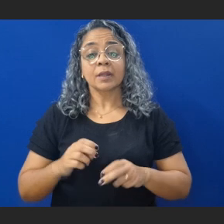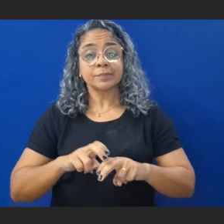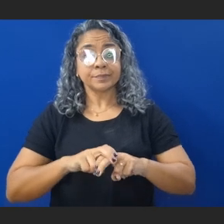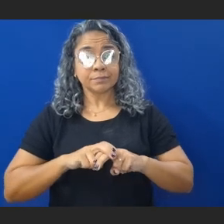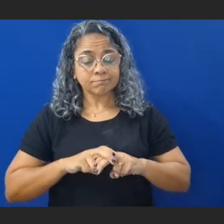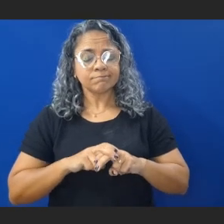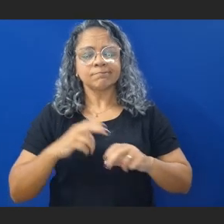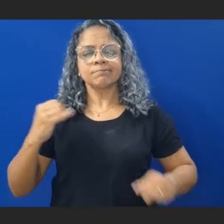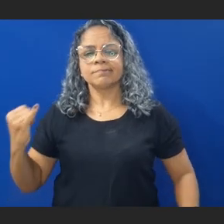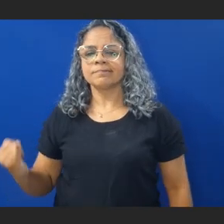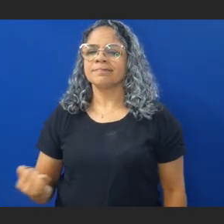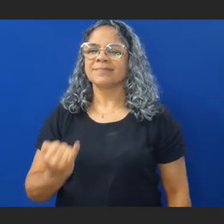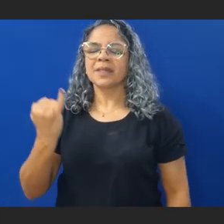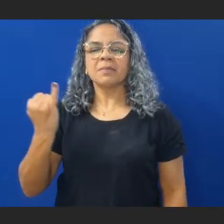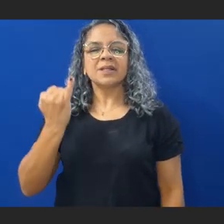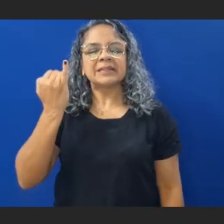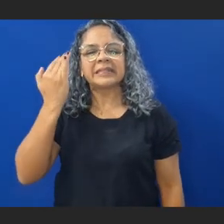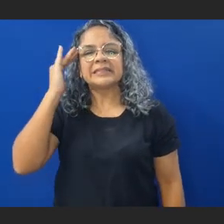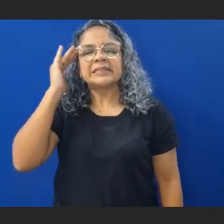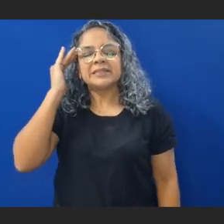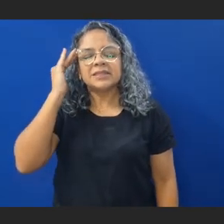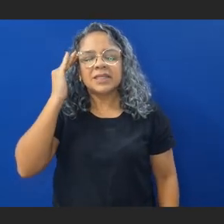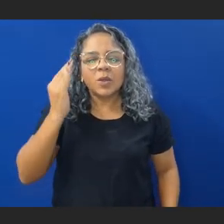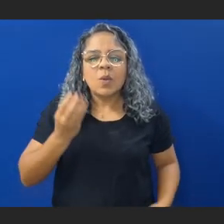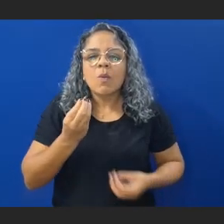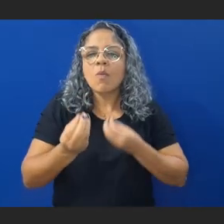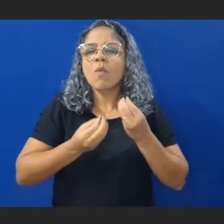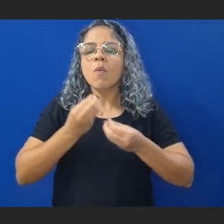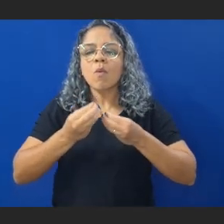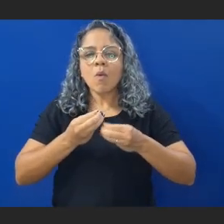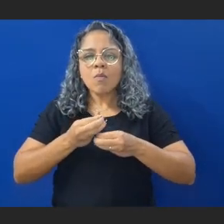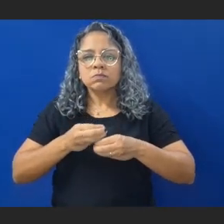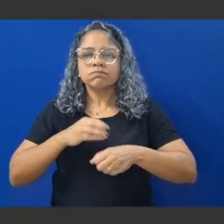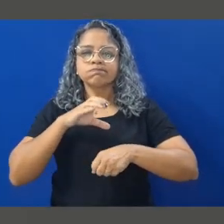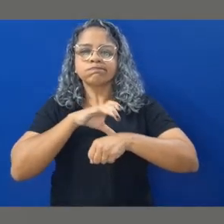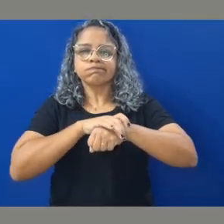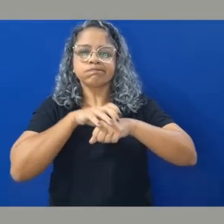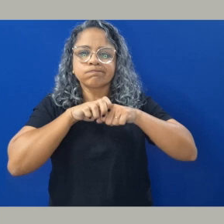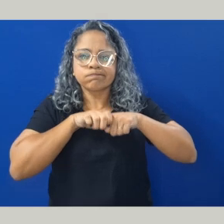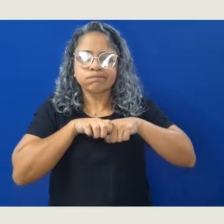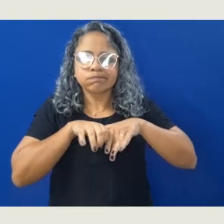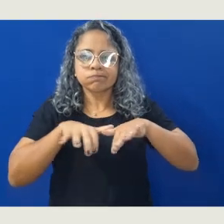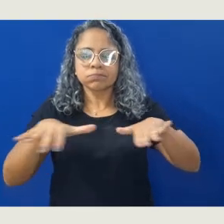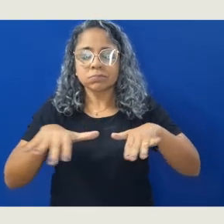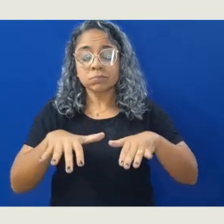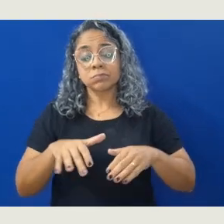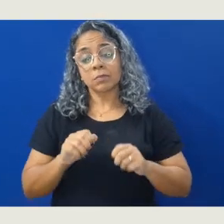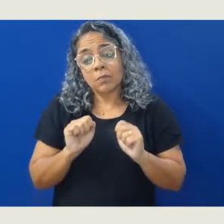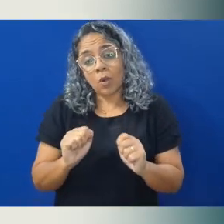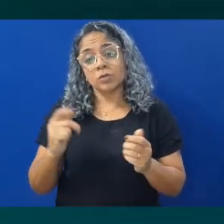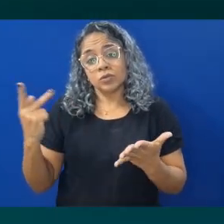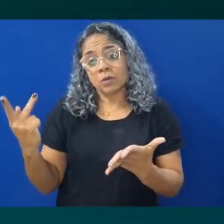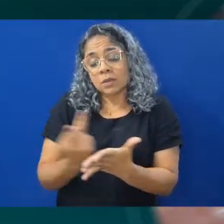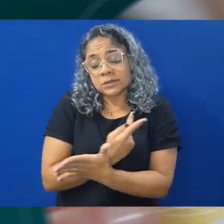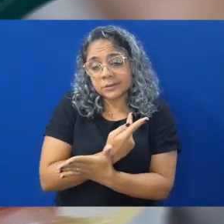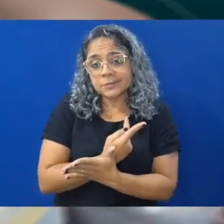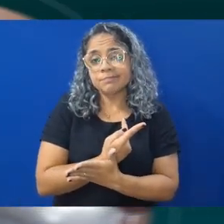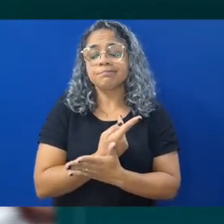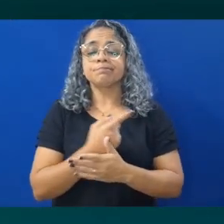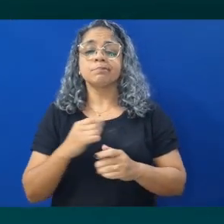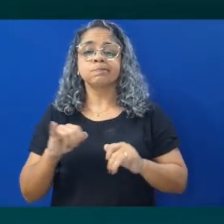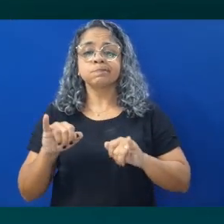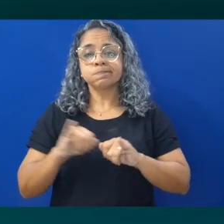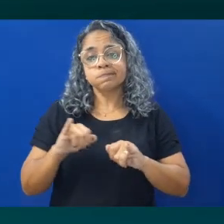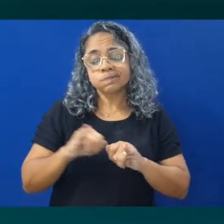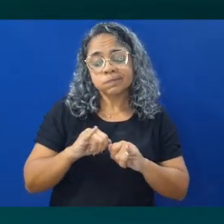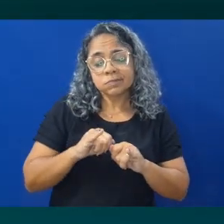Por isso, é essencial entendermos como o vírus é transmitido. Pode ser por relação sexual desprotegida,